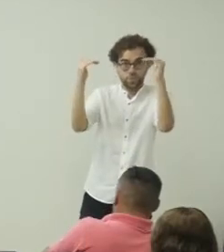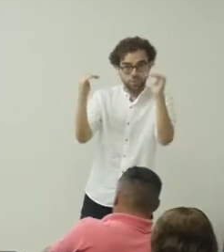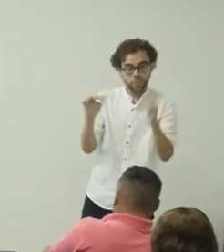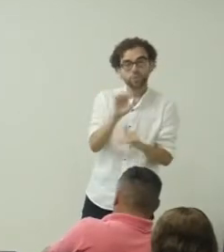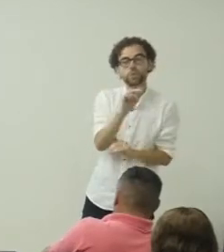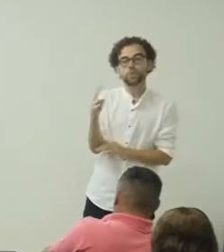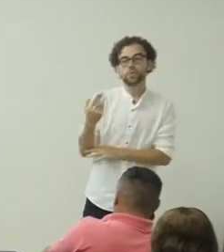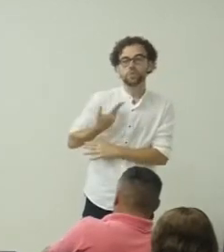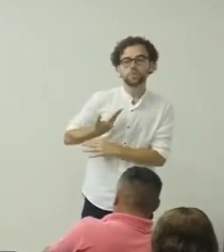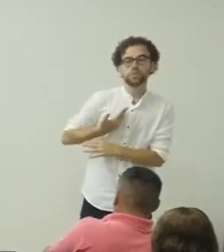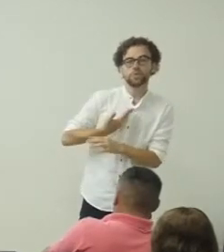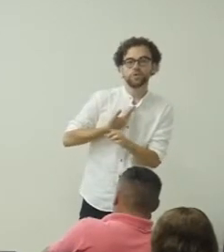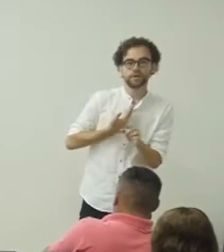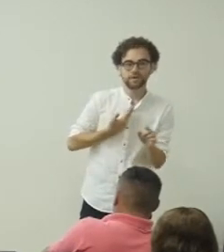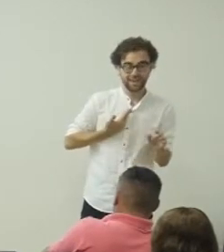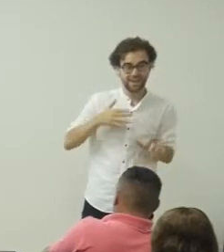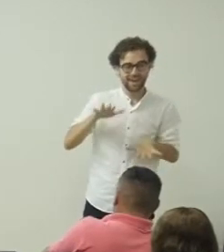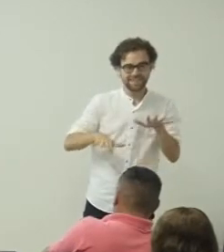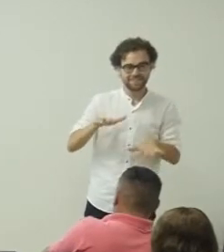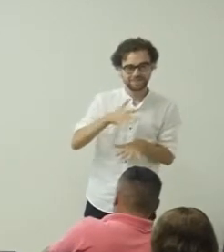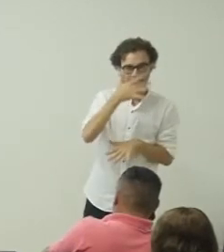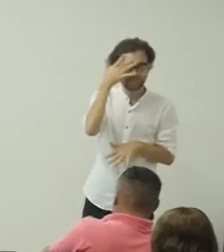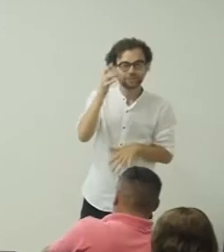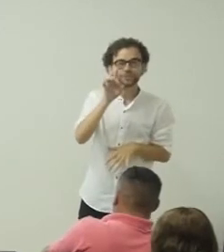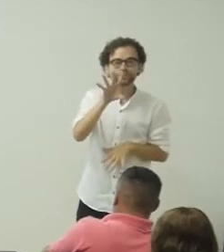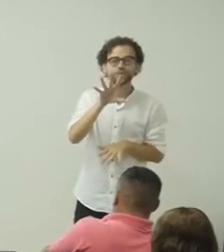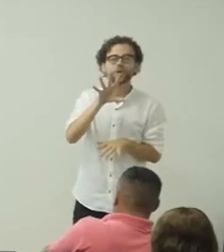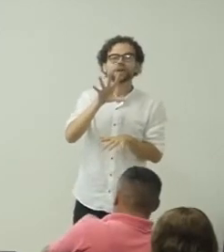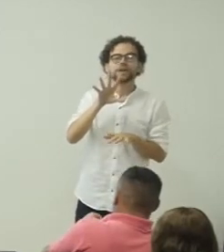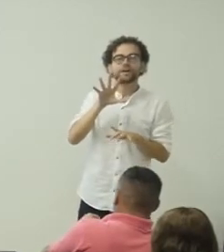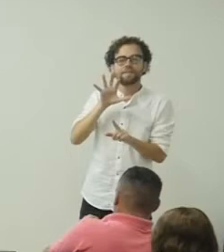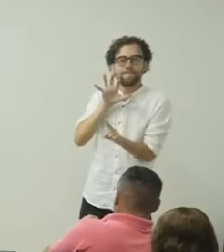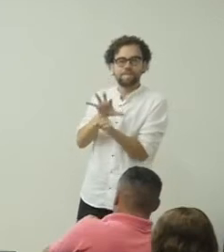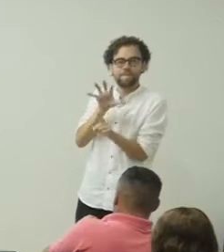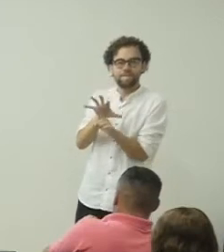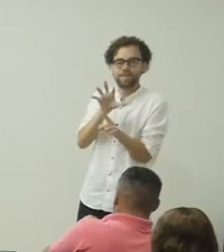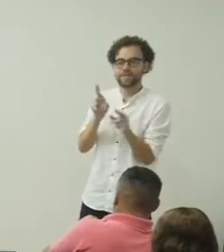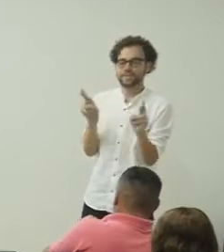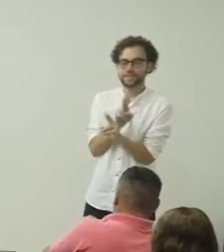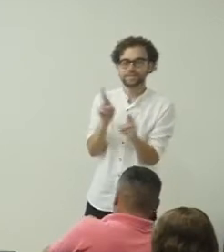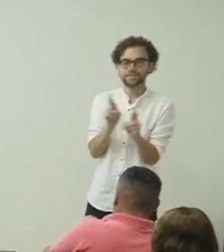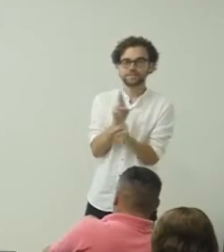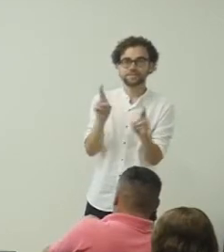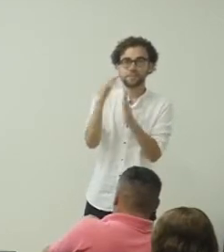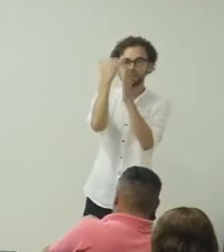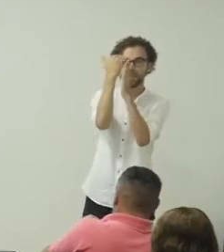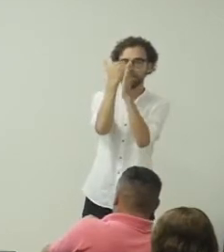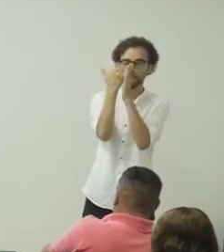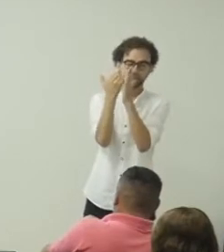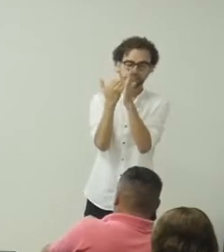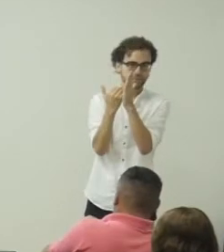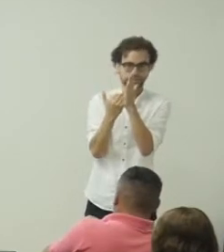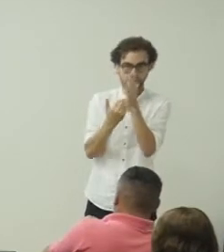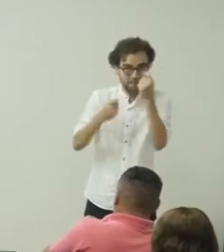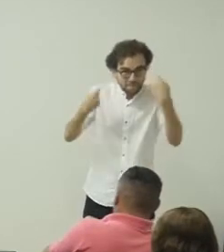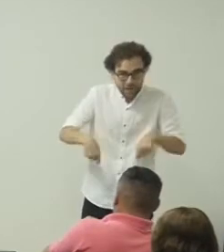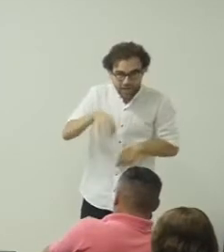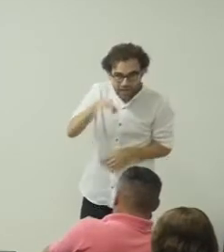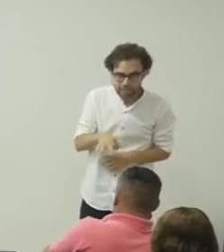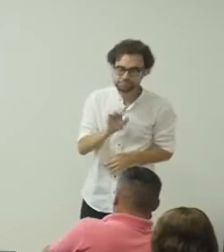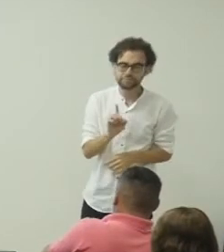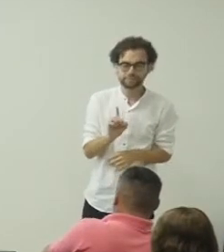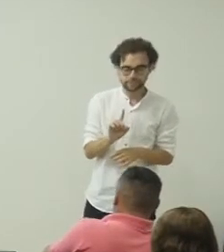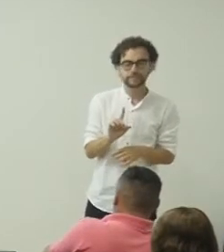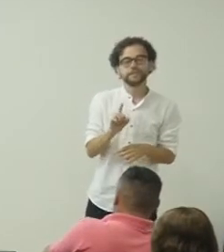dos colegas. A gente costuma achar que o assédio só vem, né, na relação hierárquica. Não necessariamente. Porque